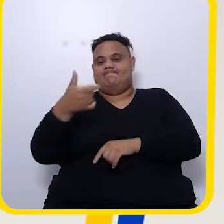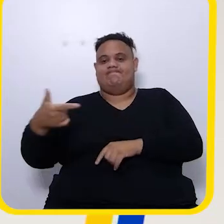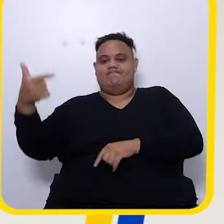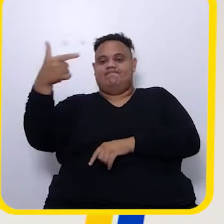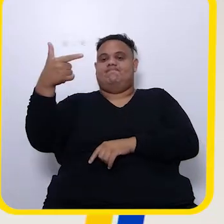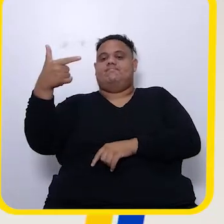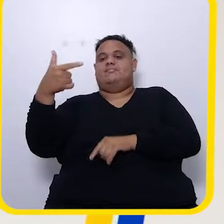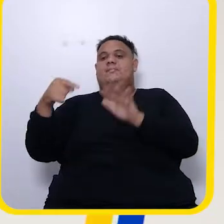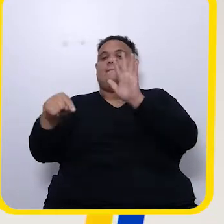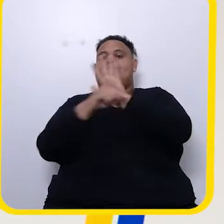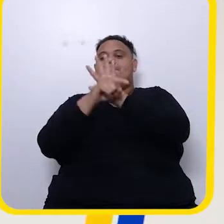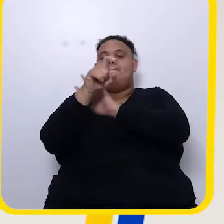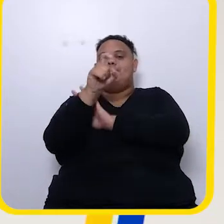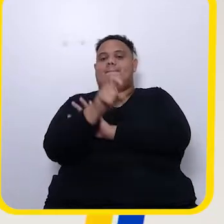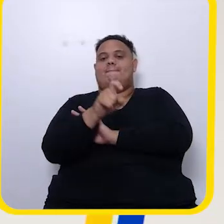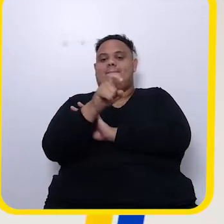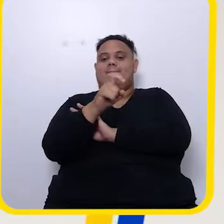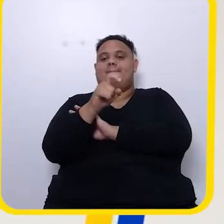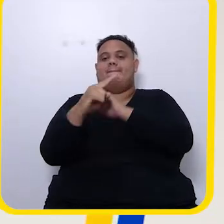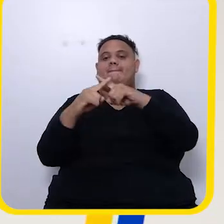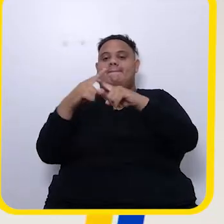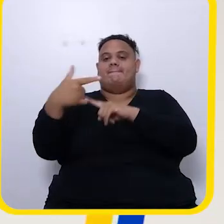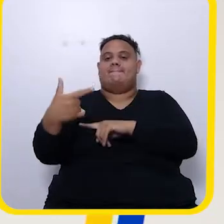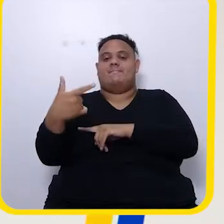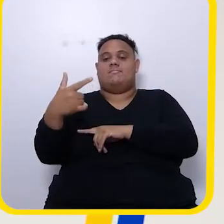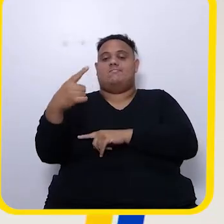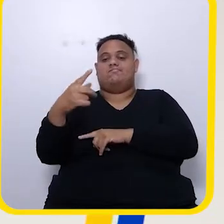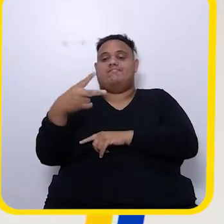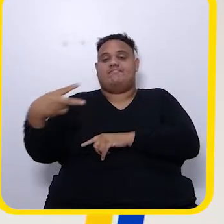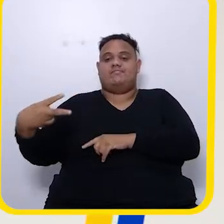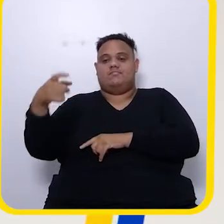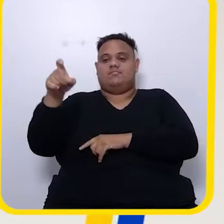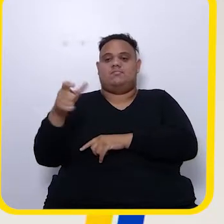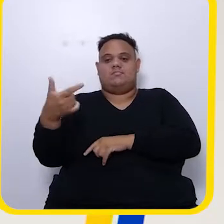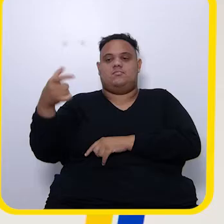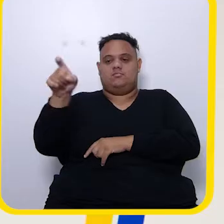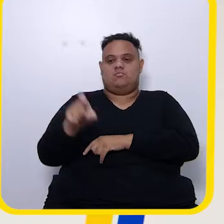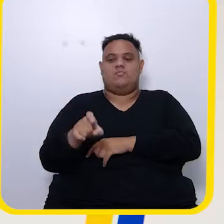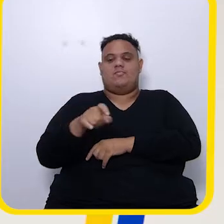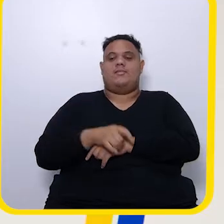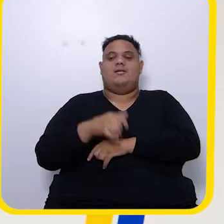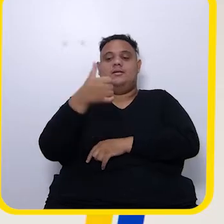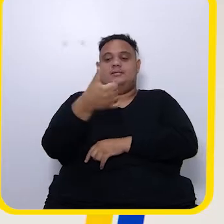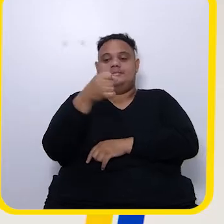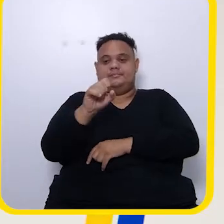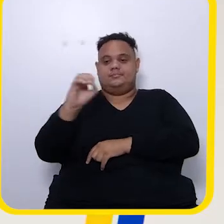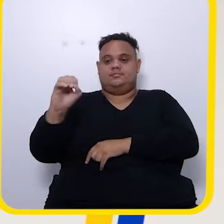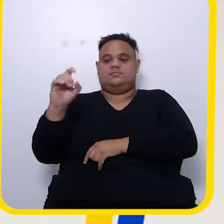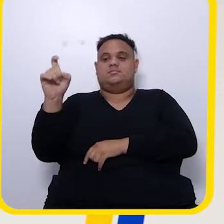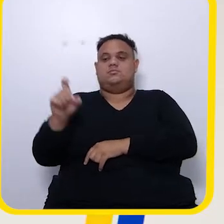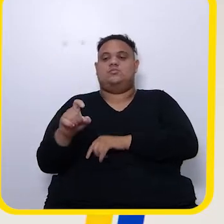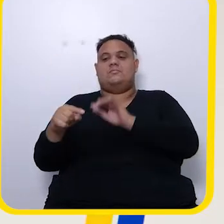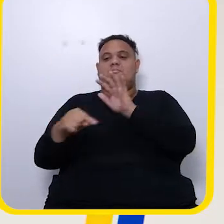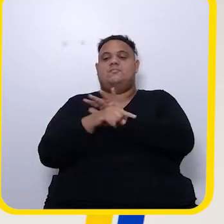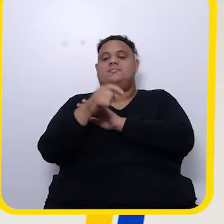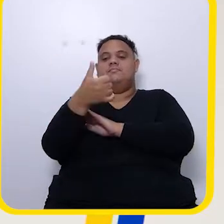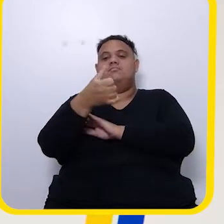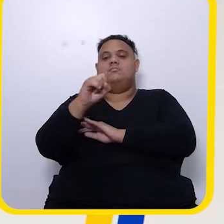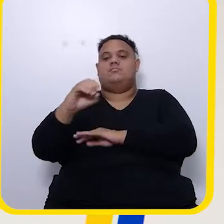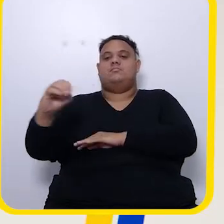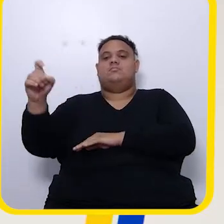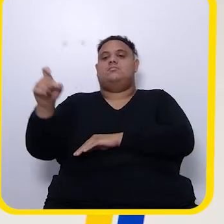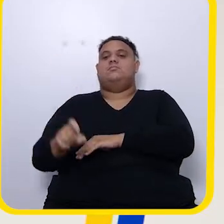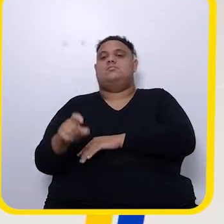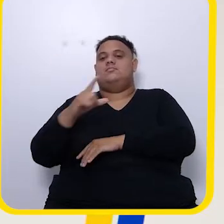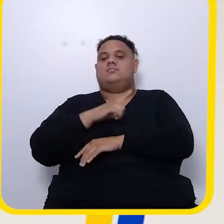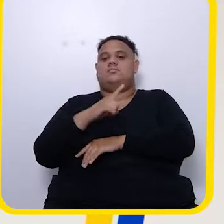menos x vezes 2, que dá 2x. Aqui eu tenho, ó, 180x menos 180x, então